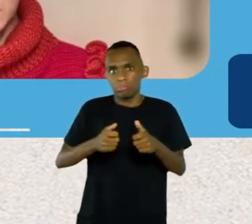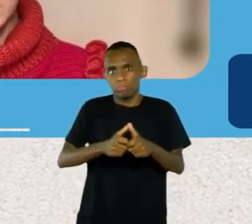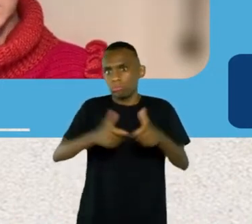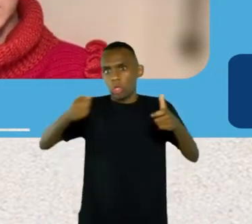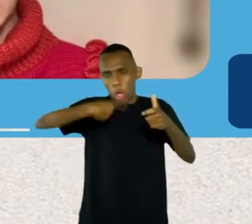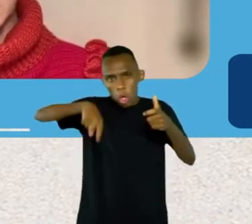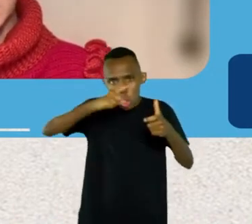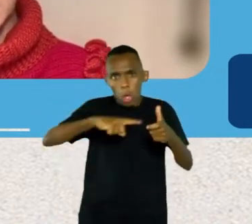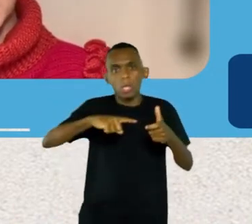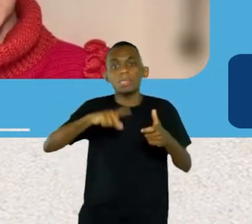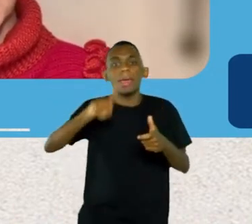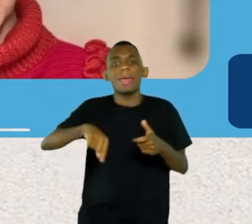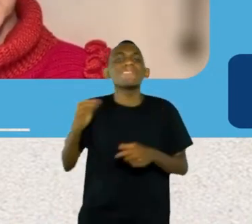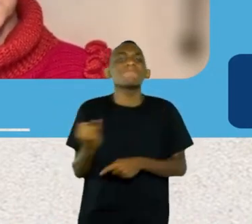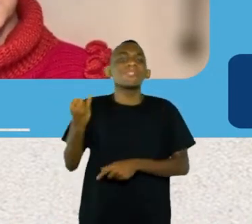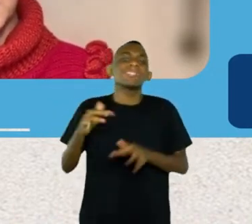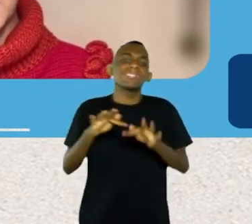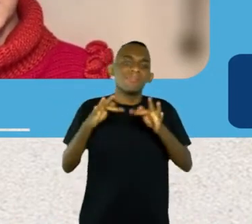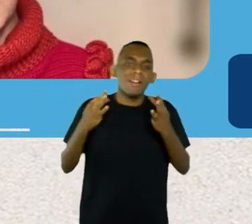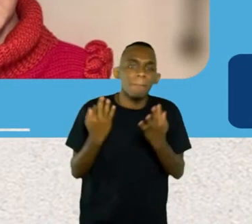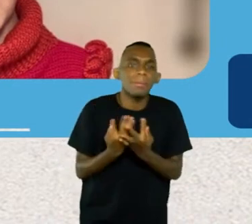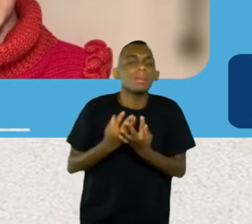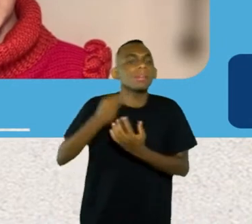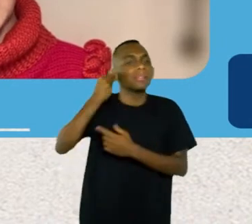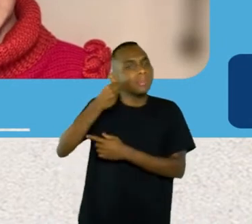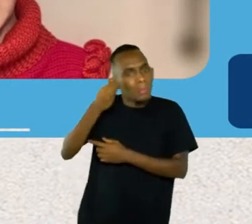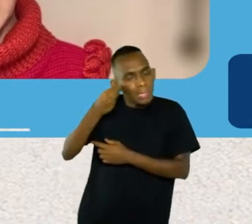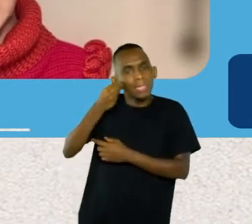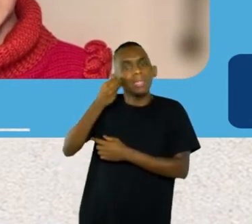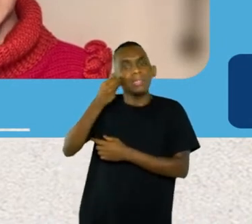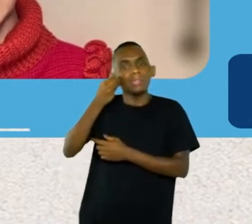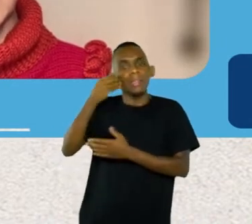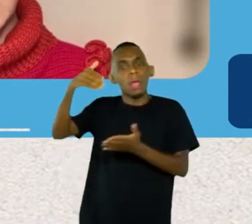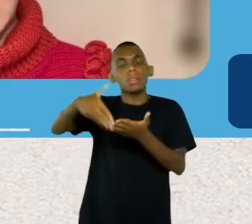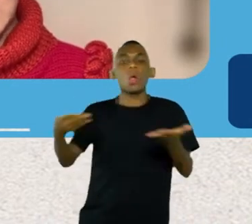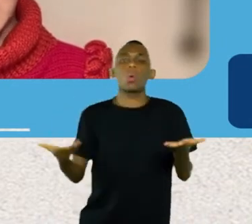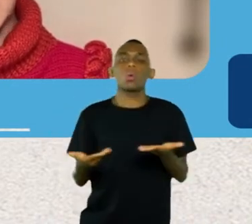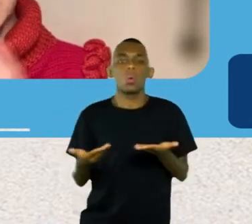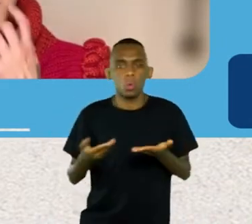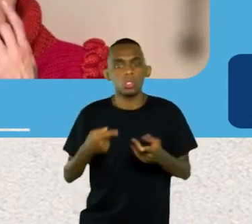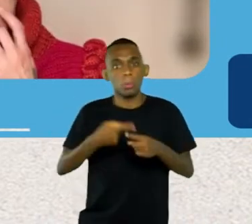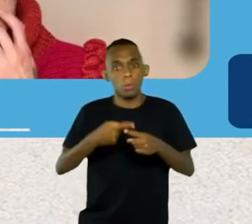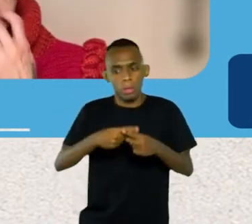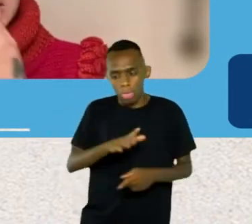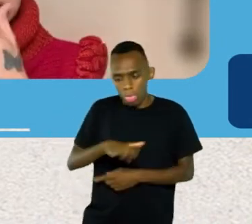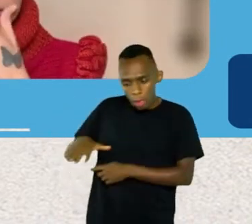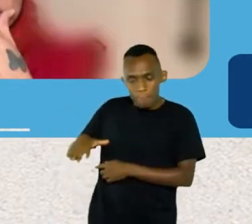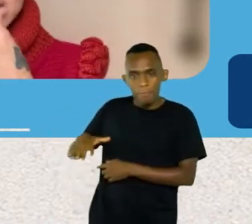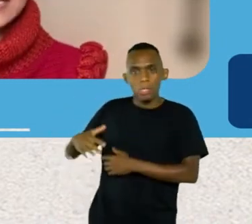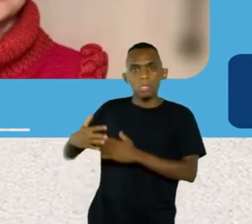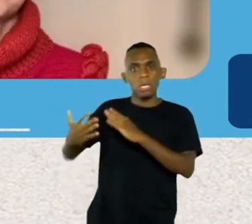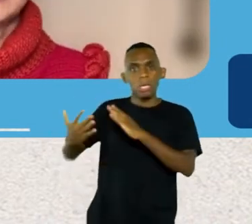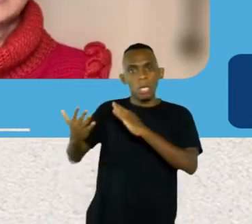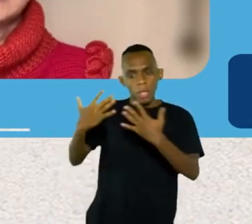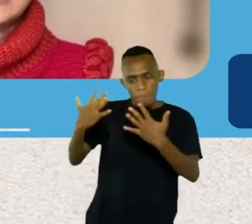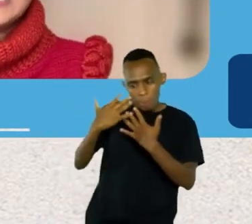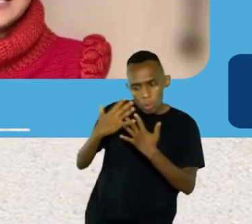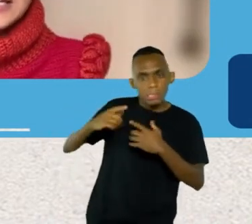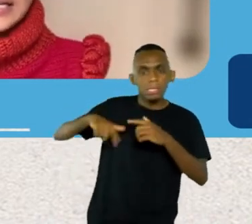parte, da história que vivemos hoje, né? A infância influencia muito também, né, Cris?